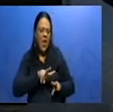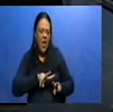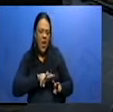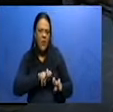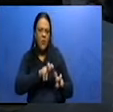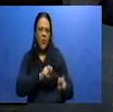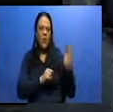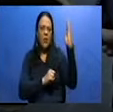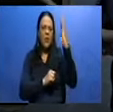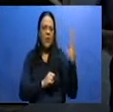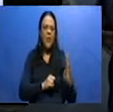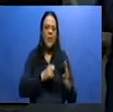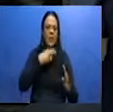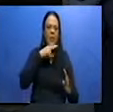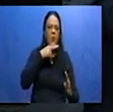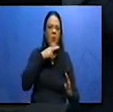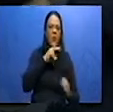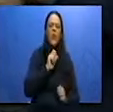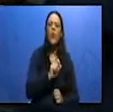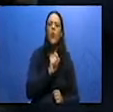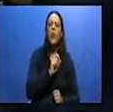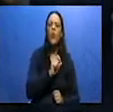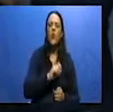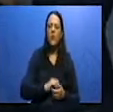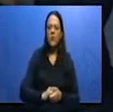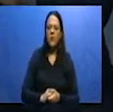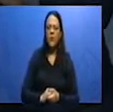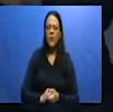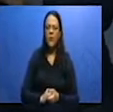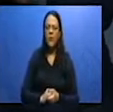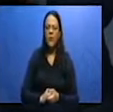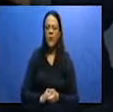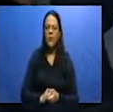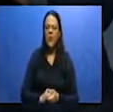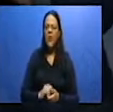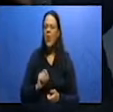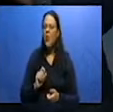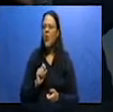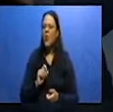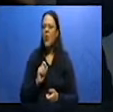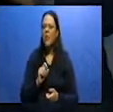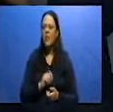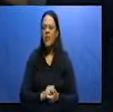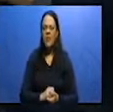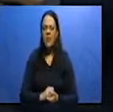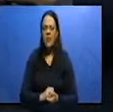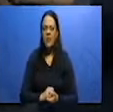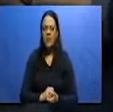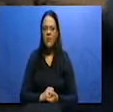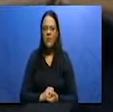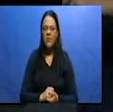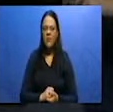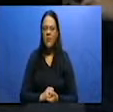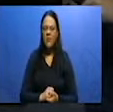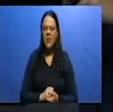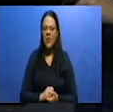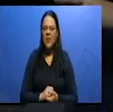Será? Ou será que essa ideia tem alguma coisa a ver com esse